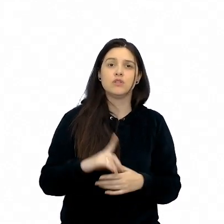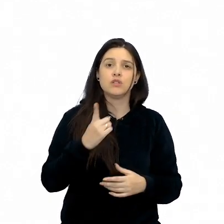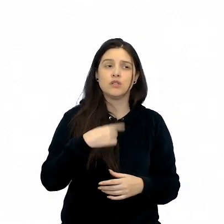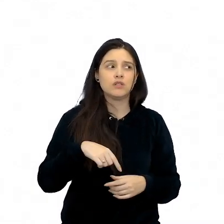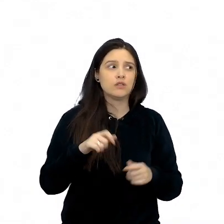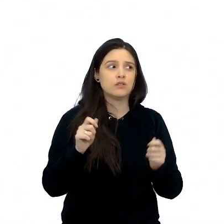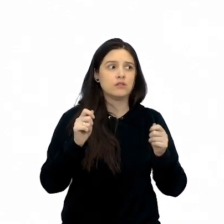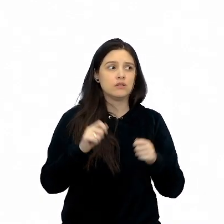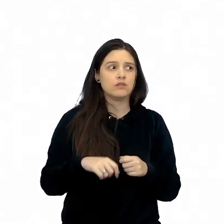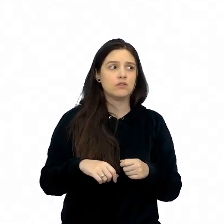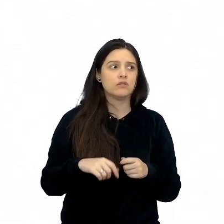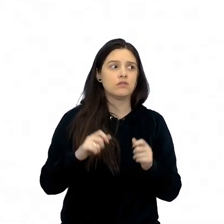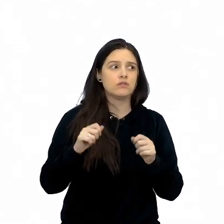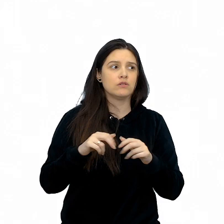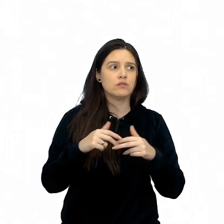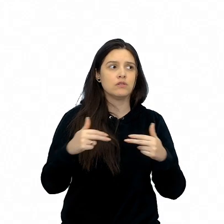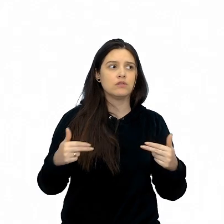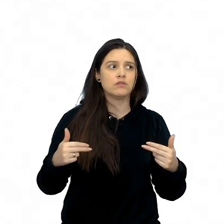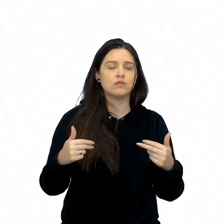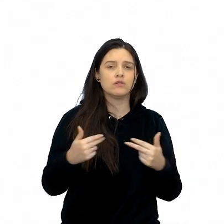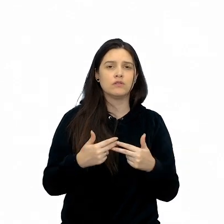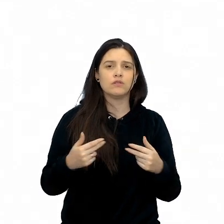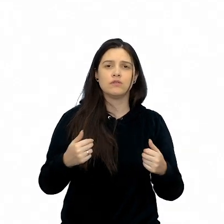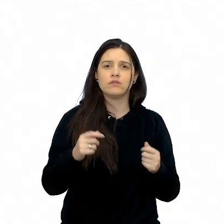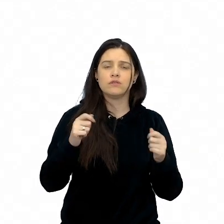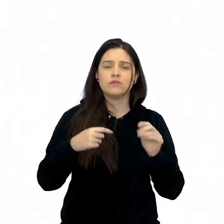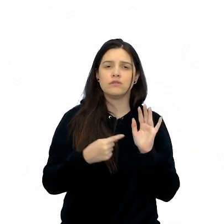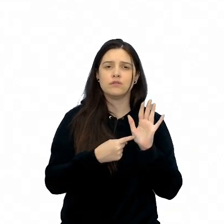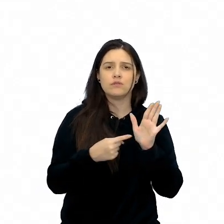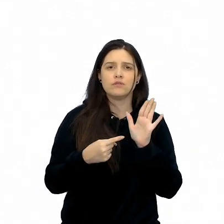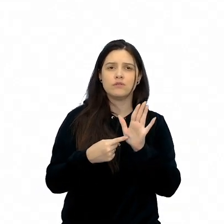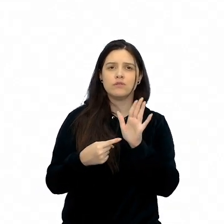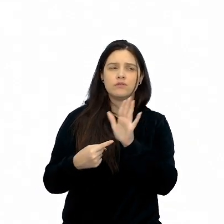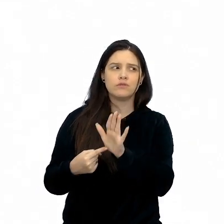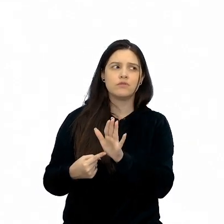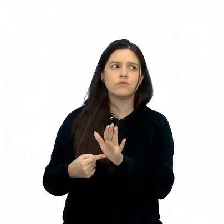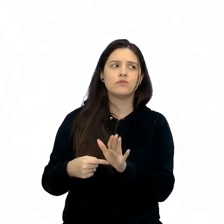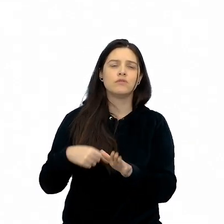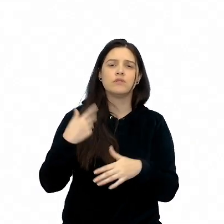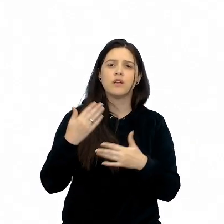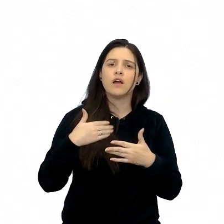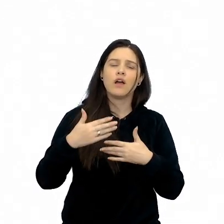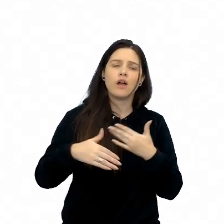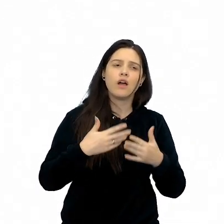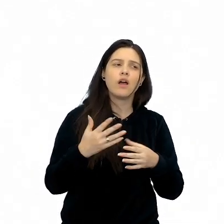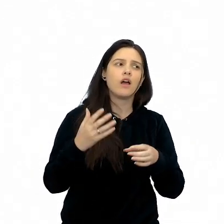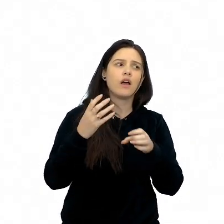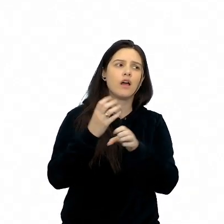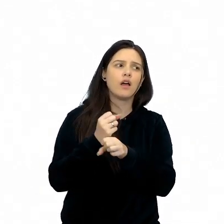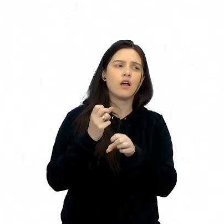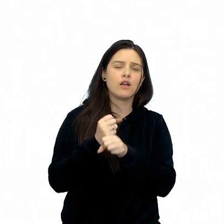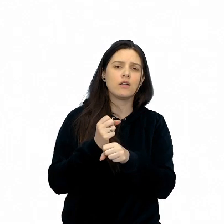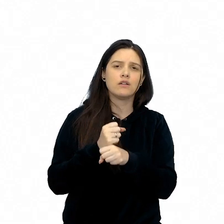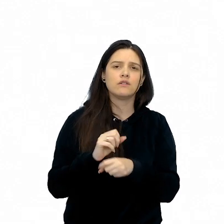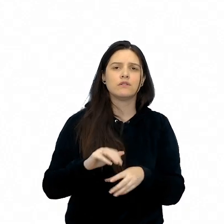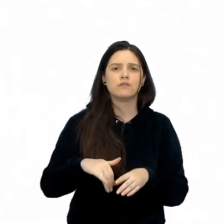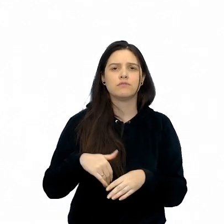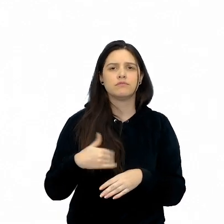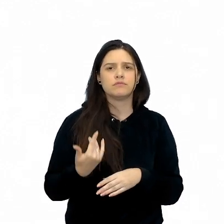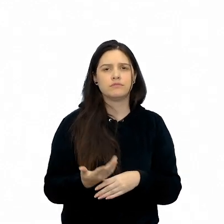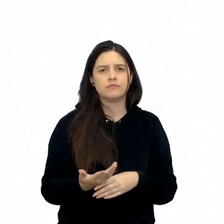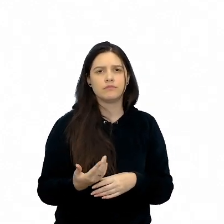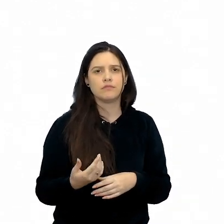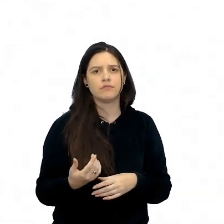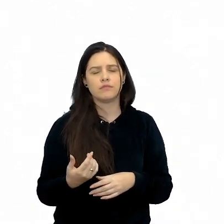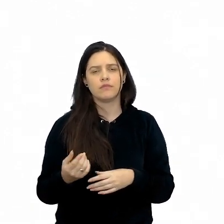professor, novamente eu falo para você, nós já demos conta talvez da equação do primeiro grau, já demos conta da soma dos ângulos internos. O que é um